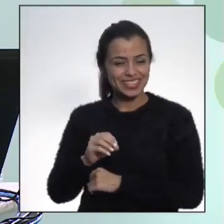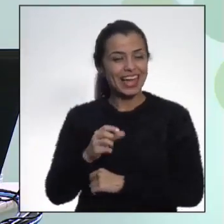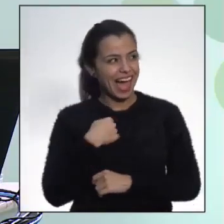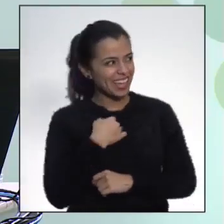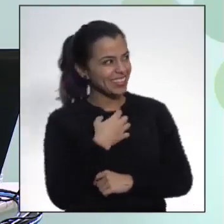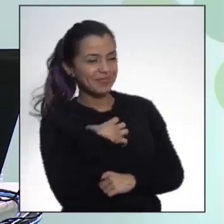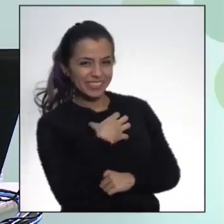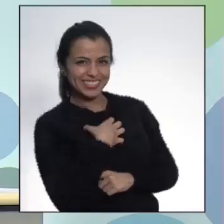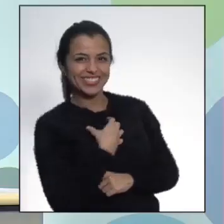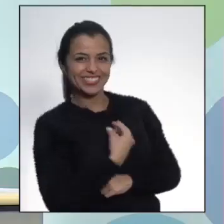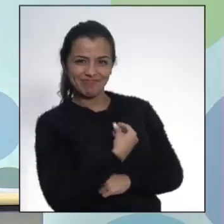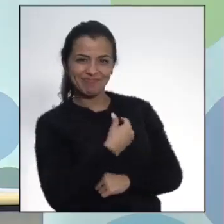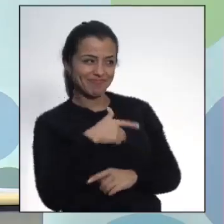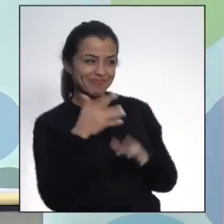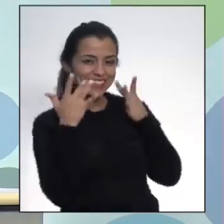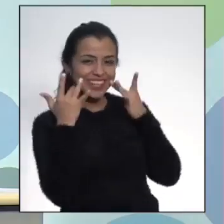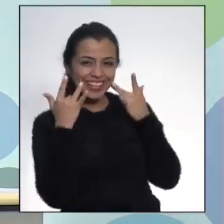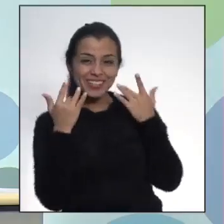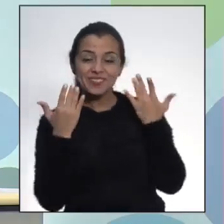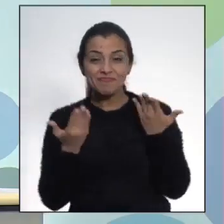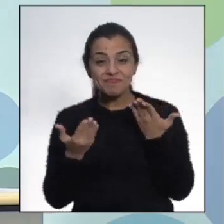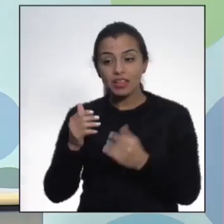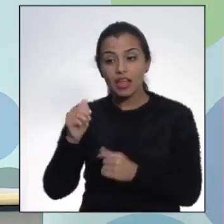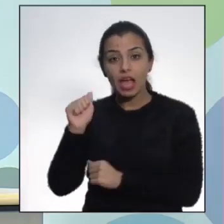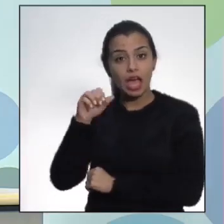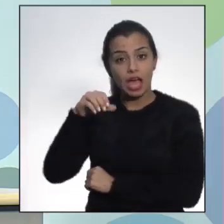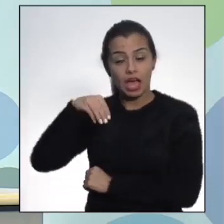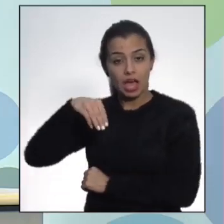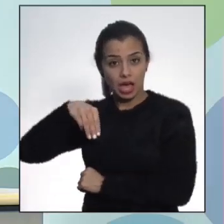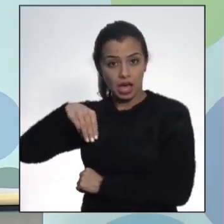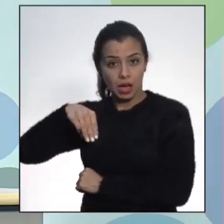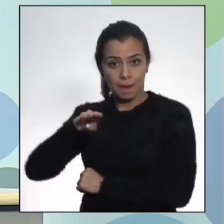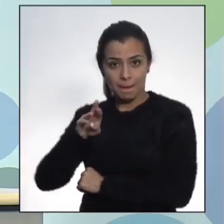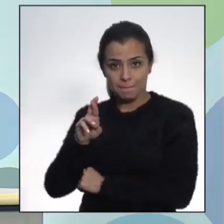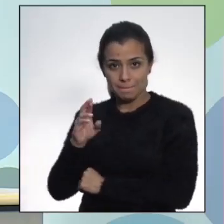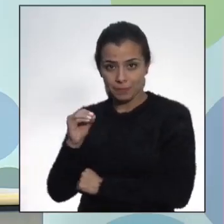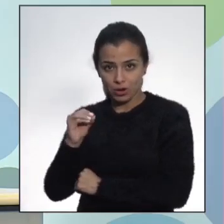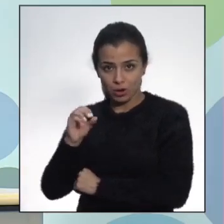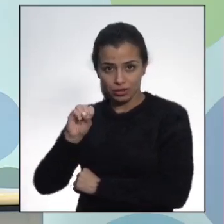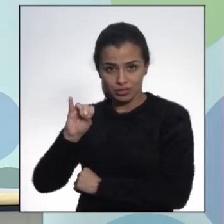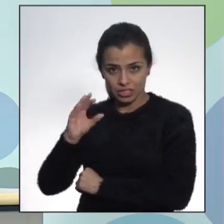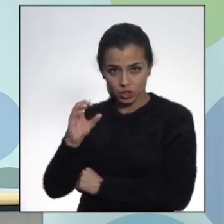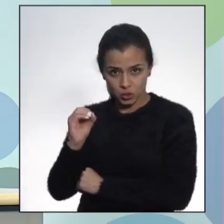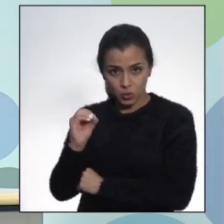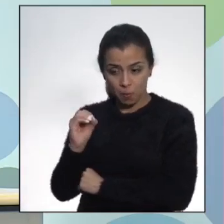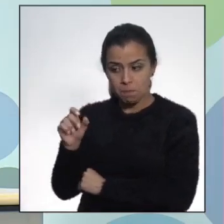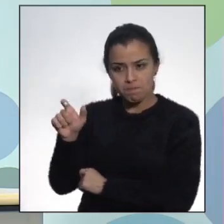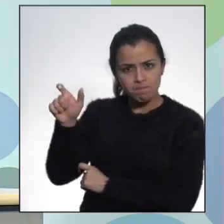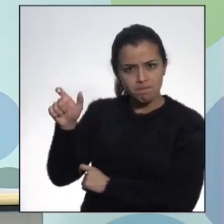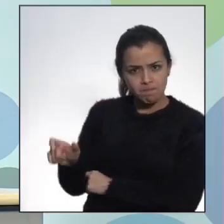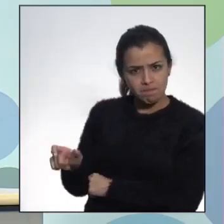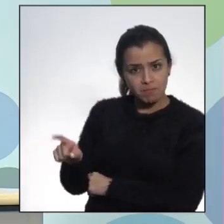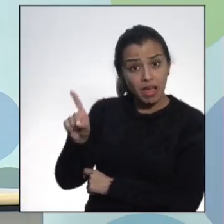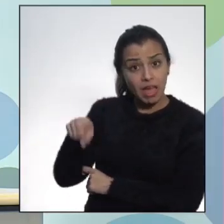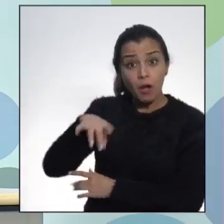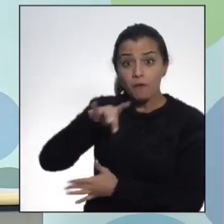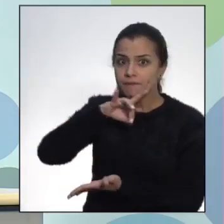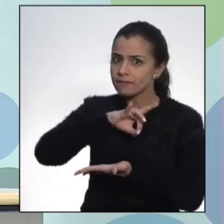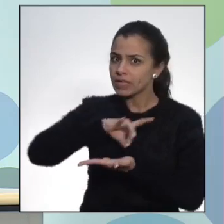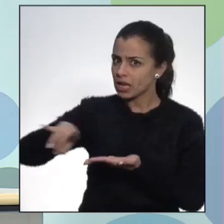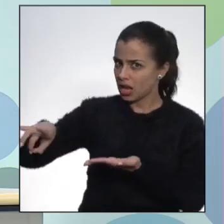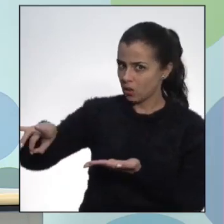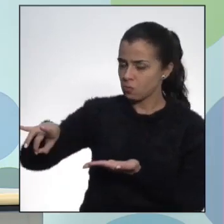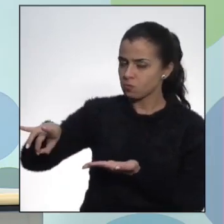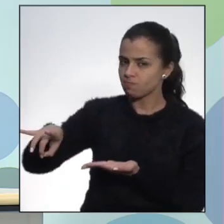aqui. Nossa, muito obrigado. Gente, Ambrósio, na peça O Noviço, ele é o vilão. Tá? Na realidade, temos